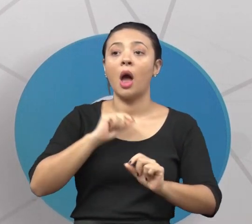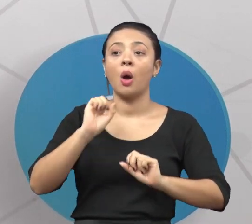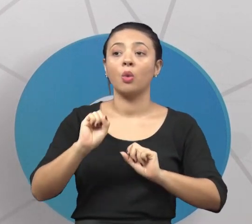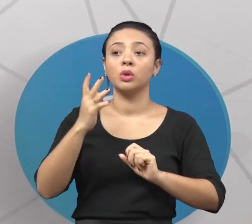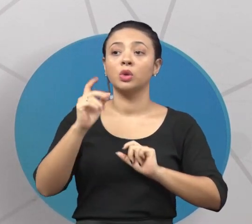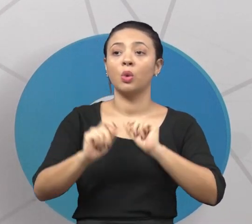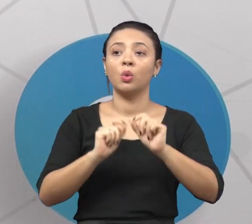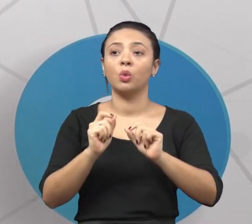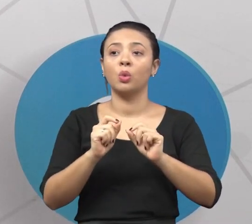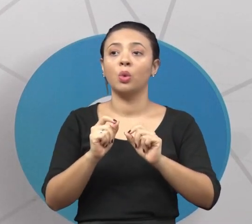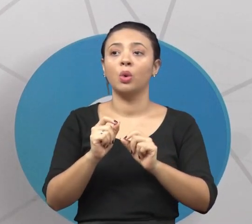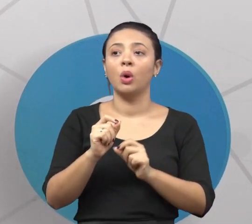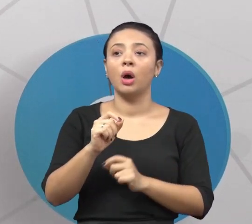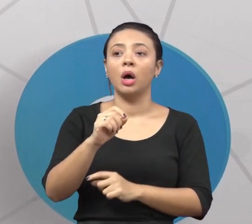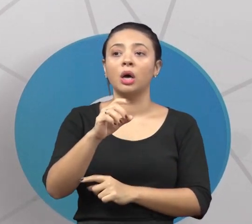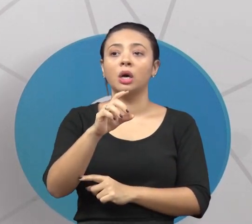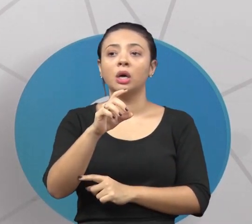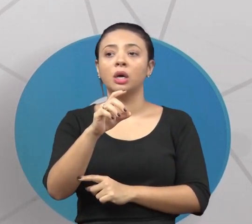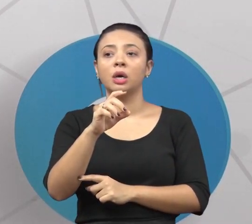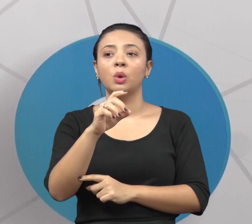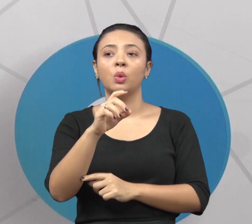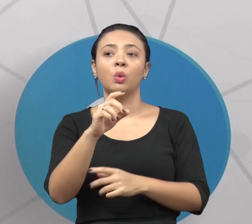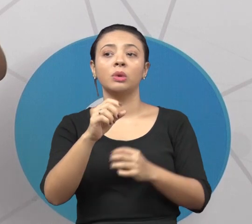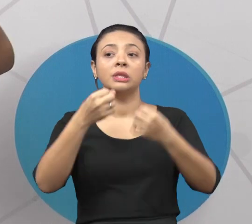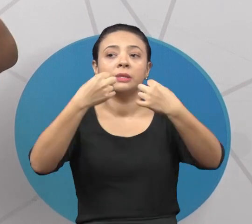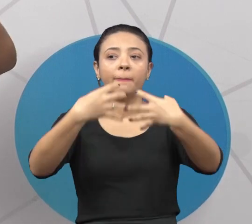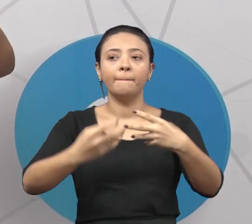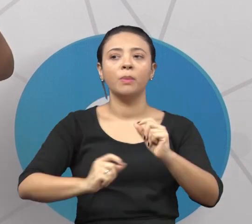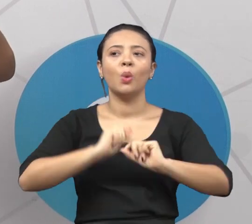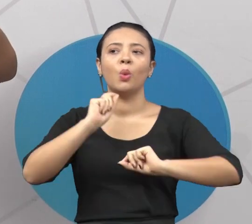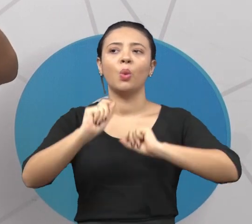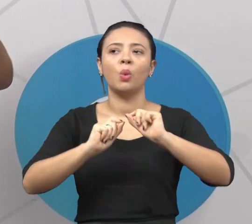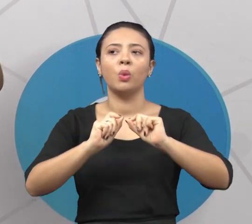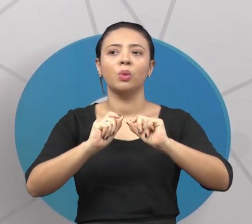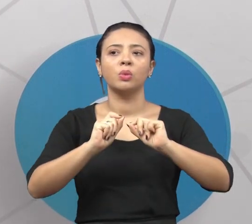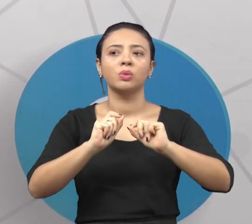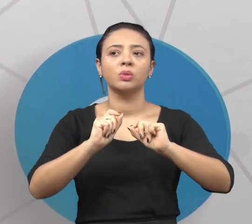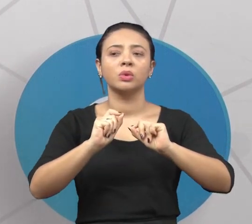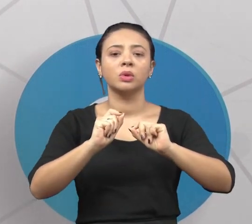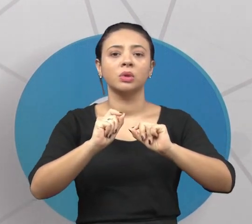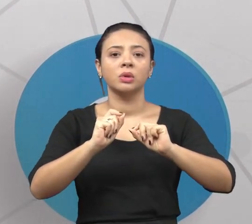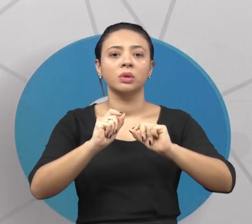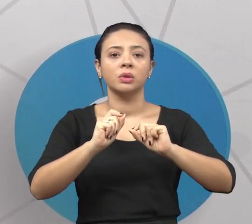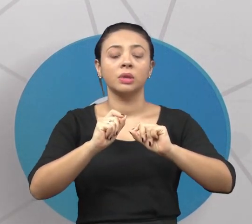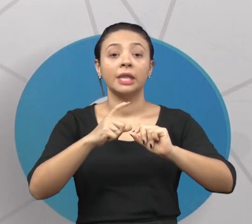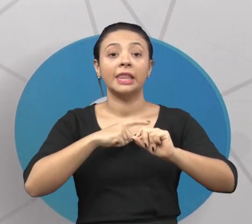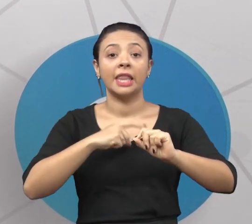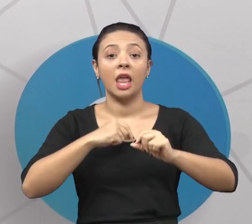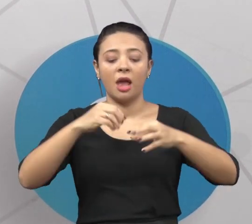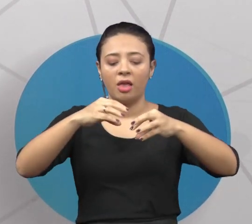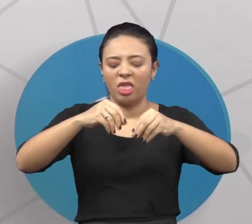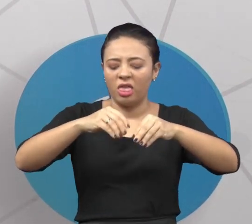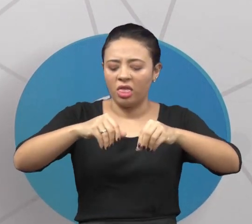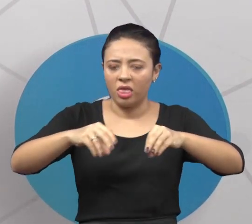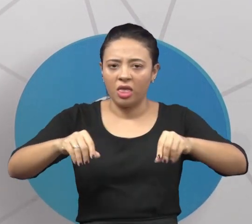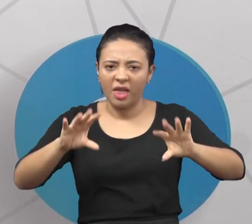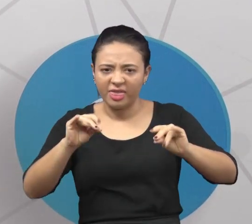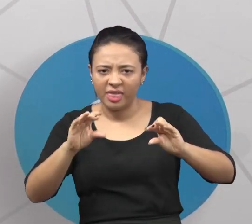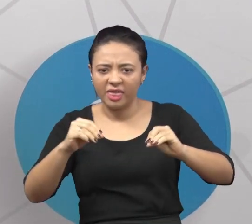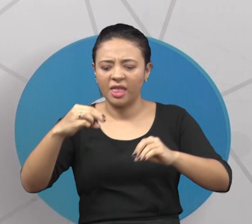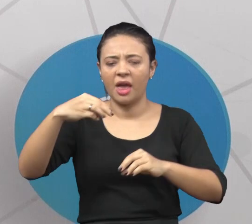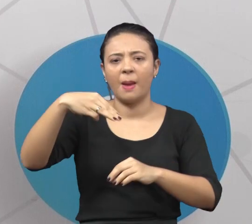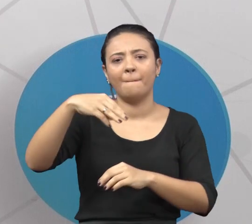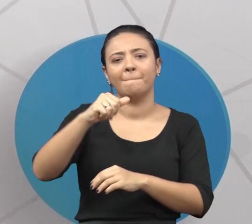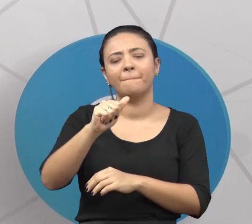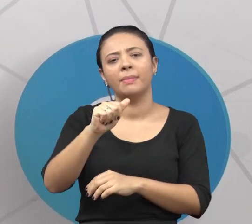Trap, ele coloca o quê? Ele coloca a grande quantidade de magma, que depois vira basalto, e aí com o tempo